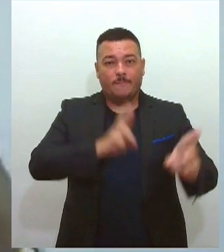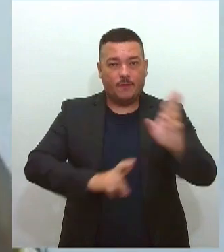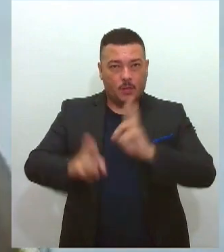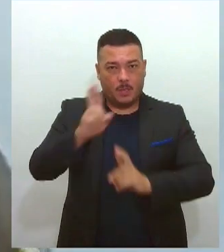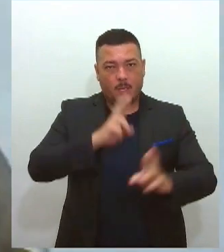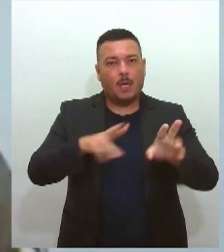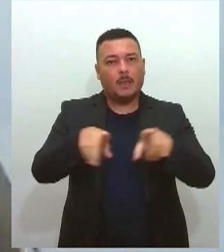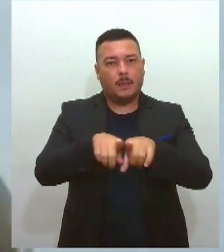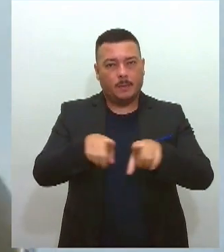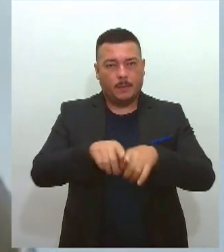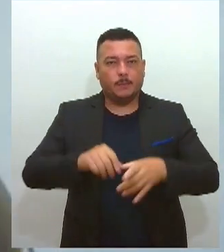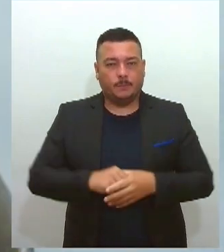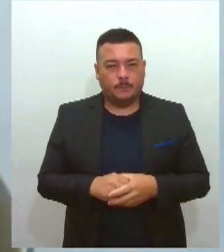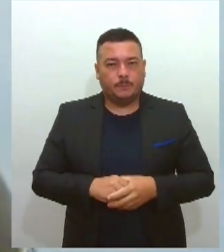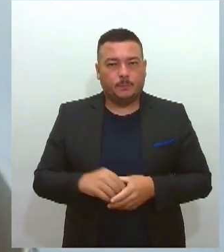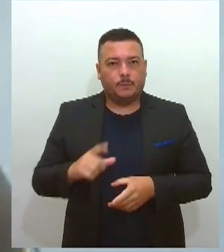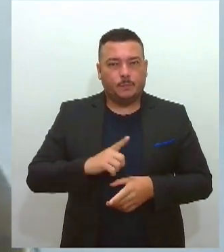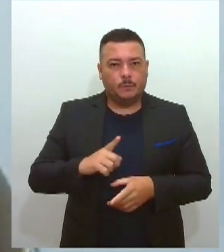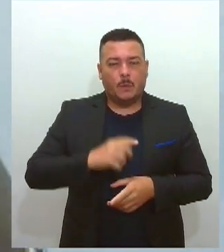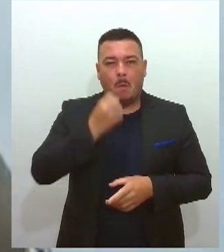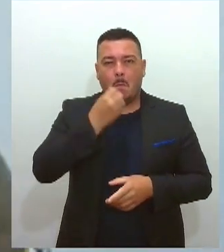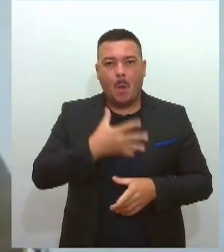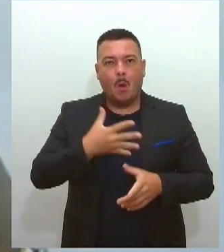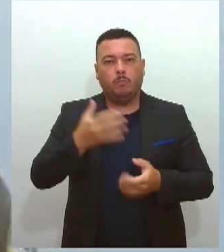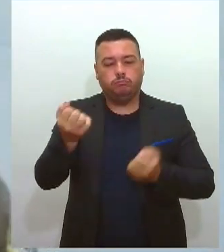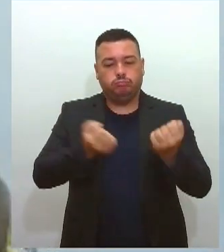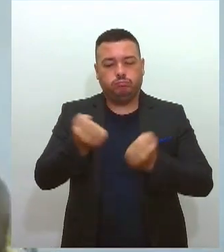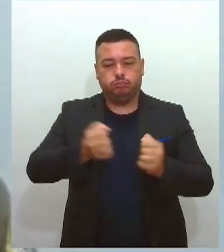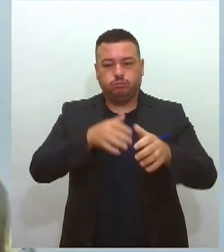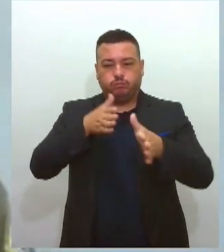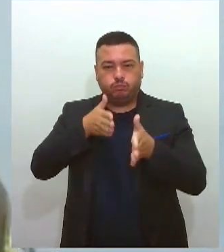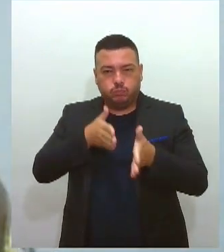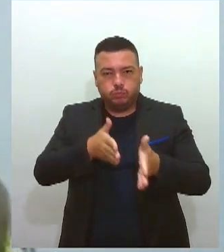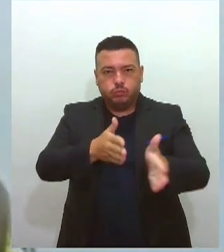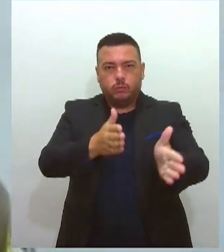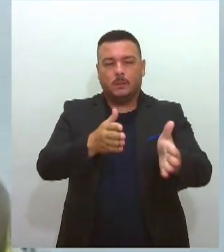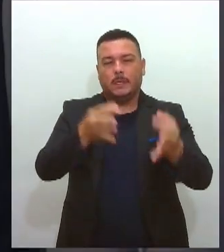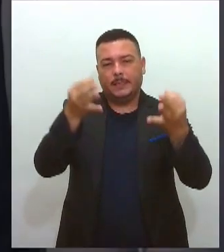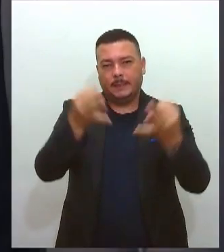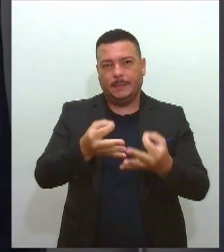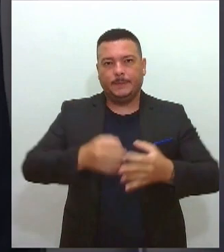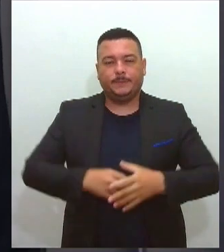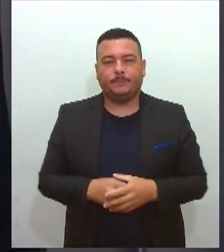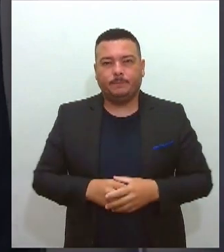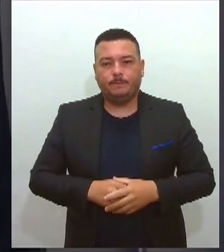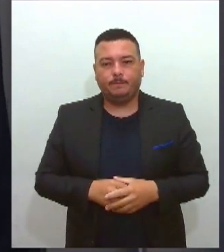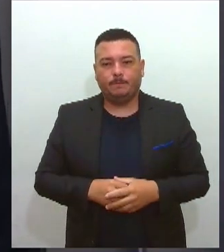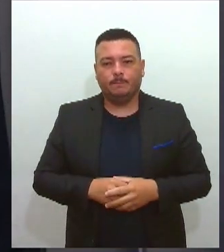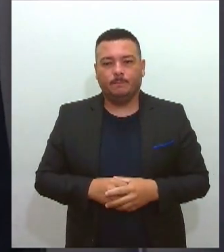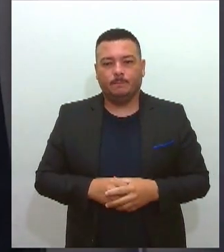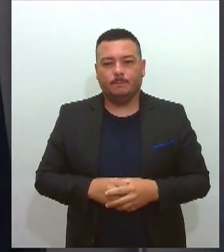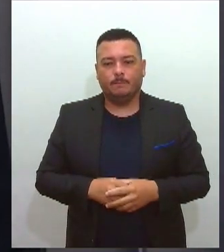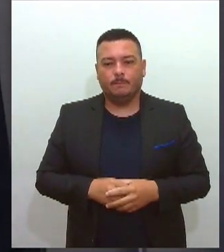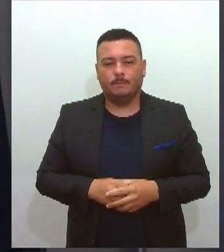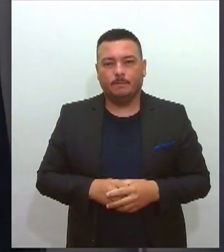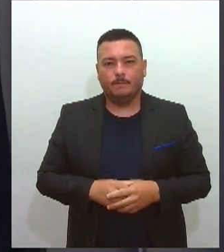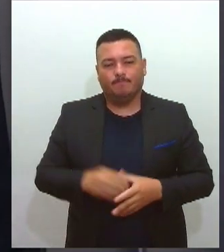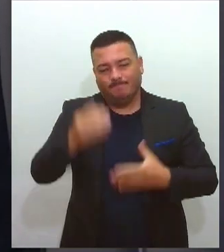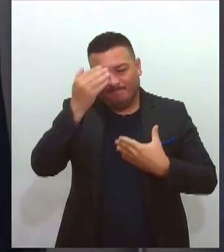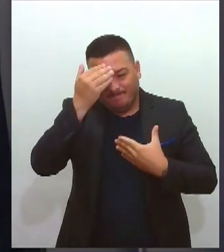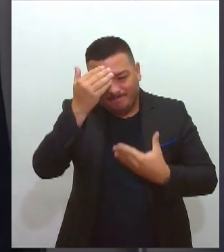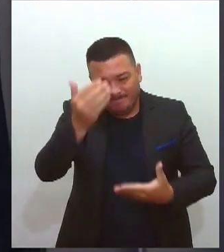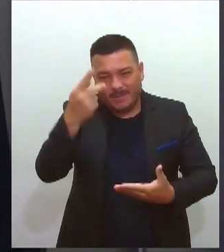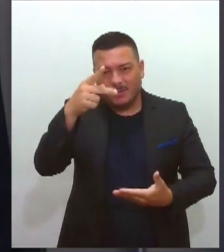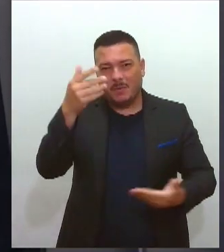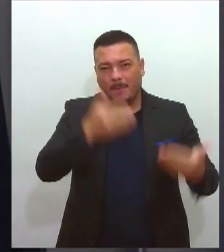haja o bom funcionamento, né? Ele é uma ferramenta importante. Renato Ferreira, muito obrigado pela sua